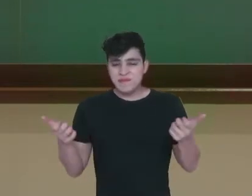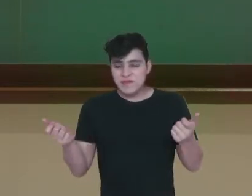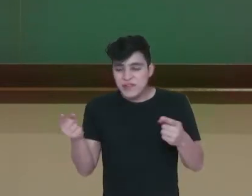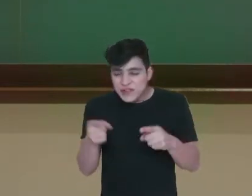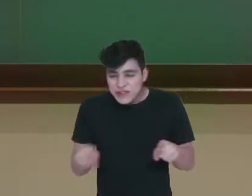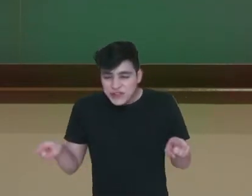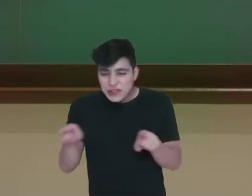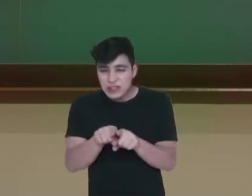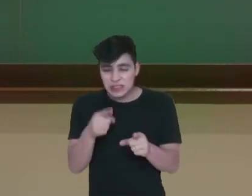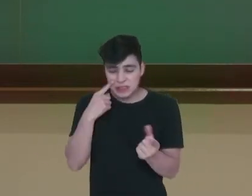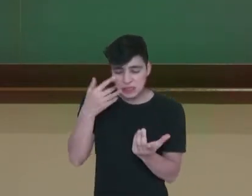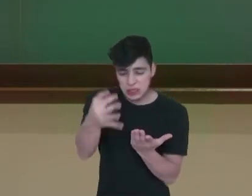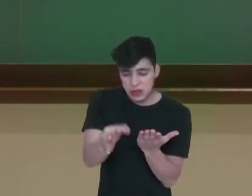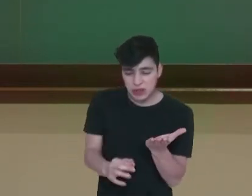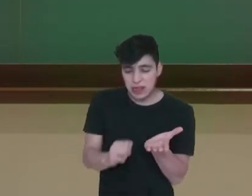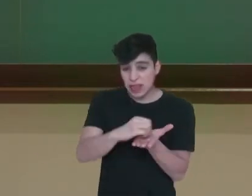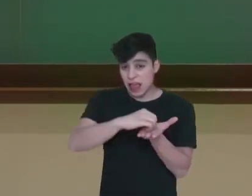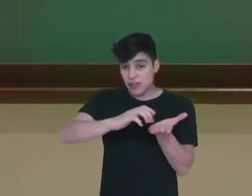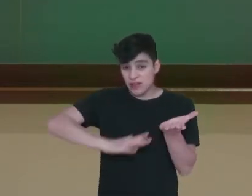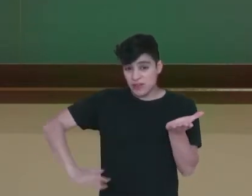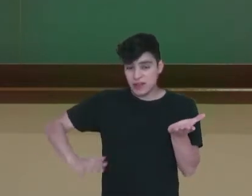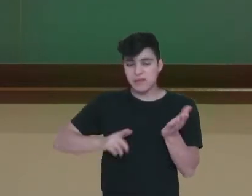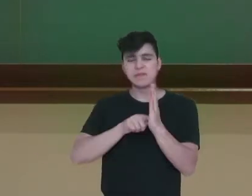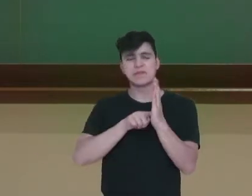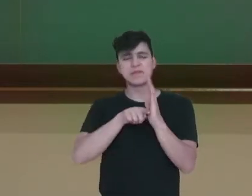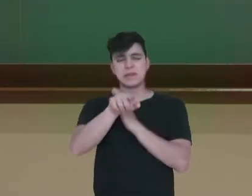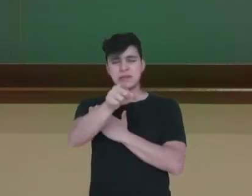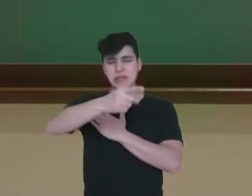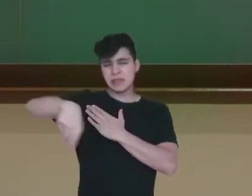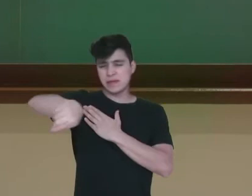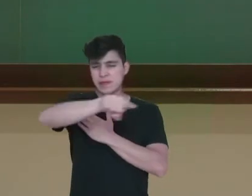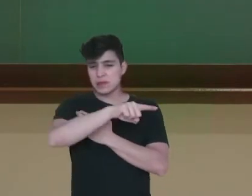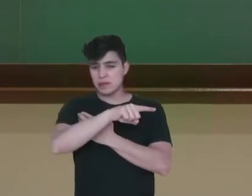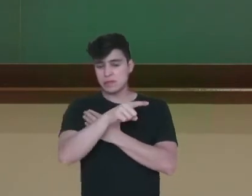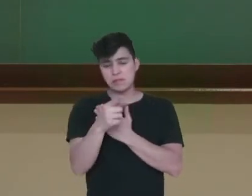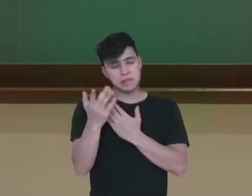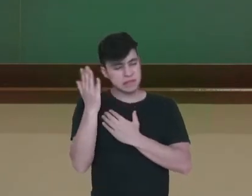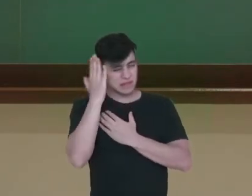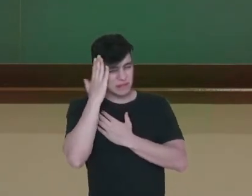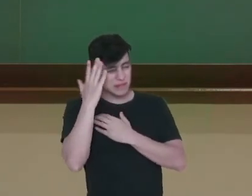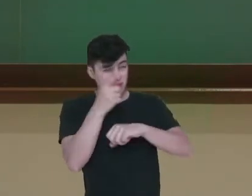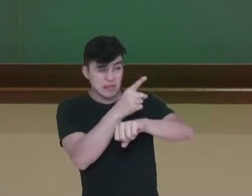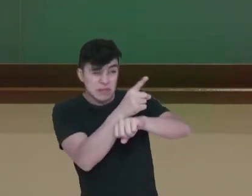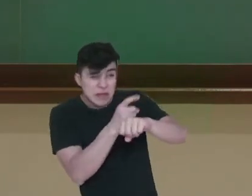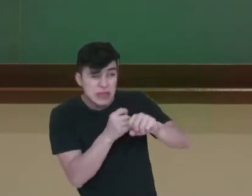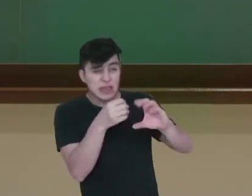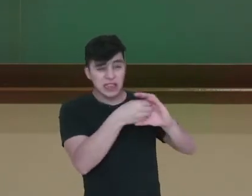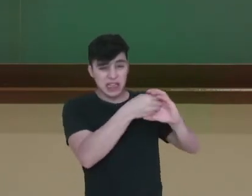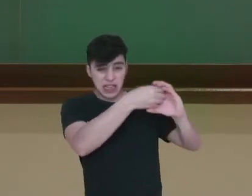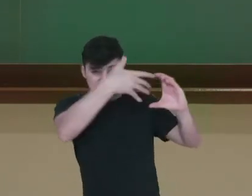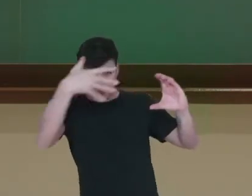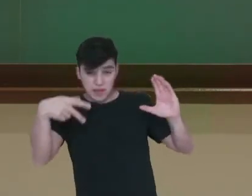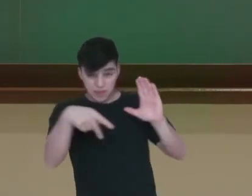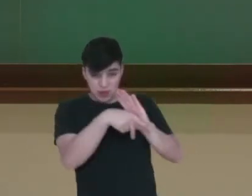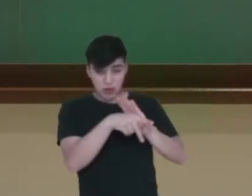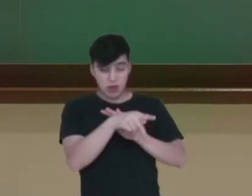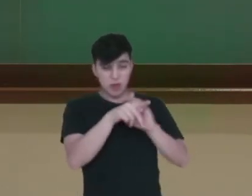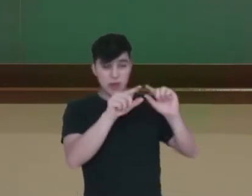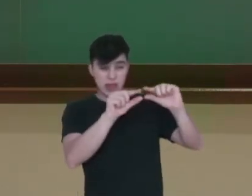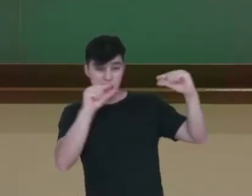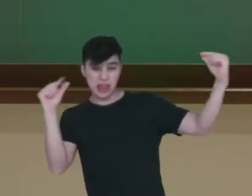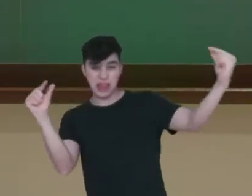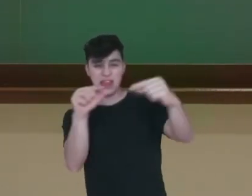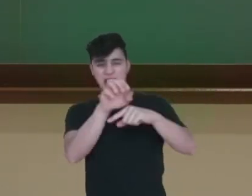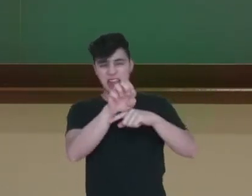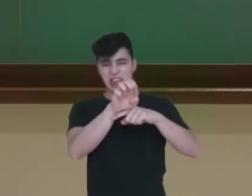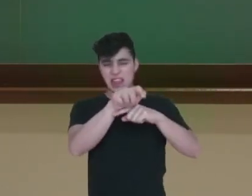Voltamos para a correção da atividade, então ficou uma pergunta, vocês deveriam identificar características do clima equatorial